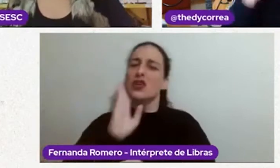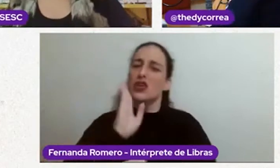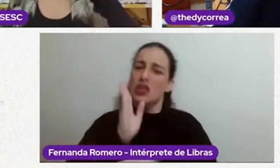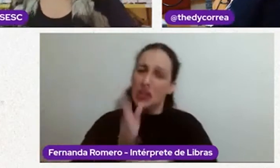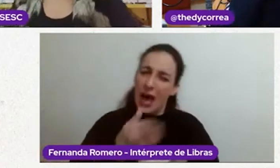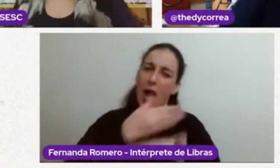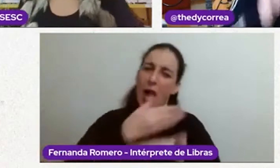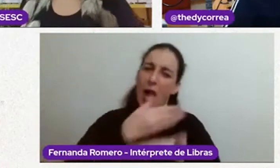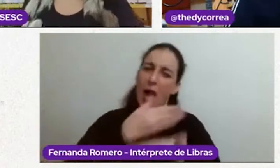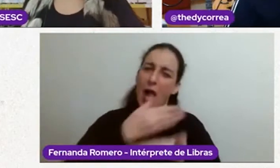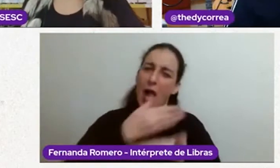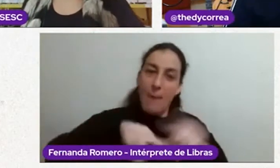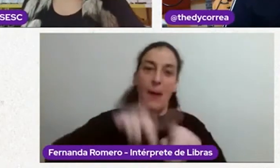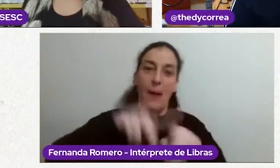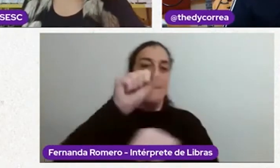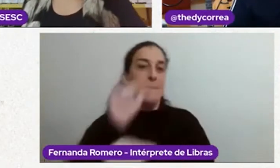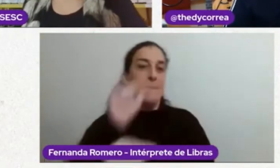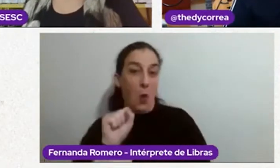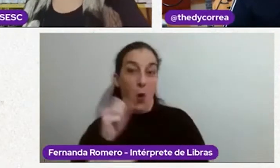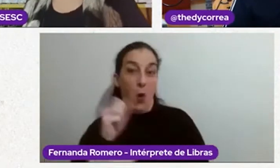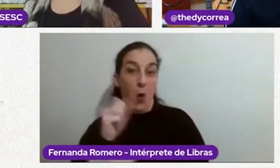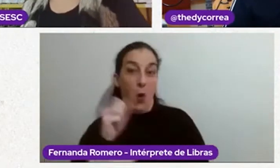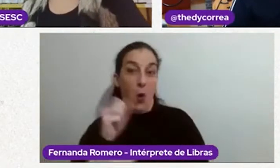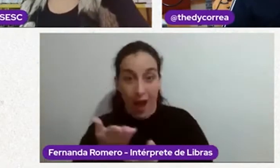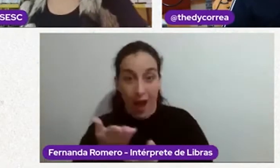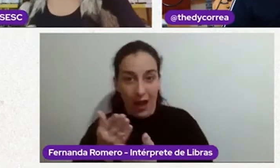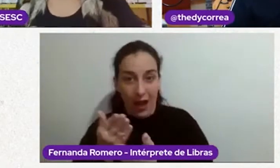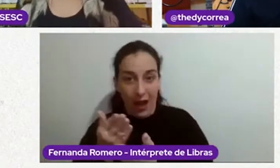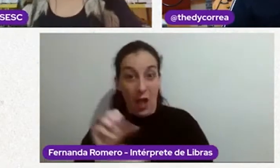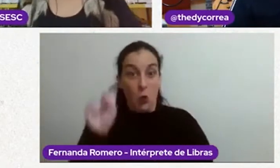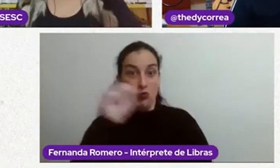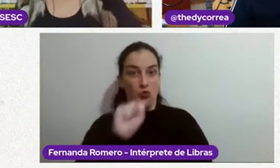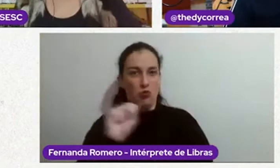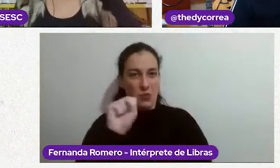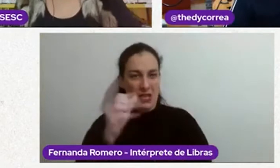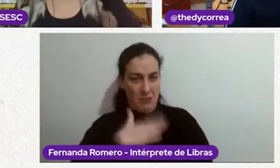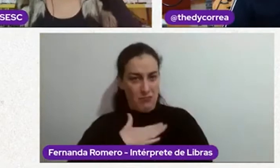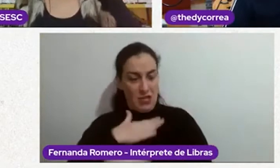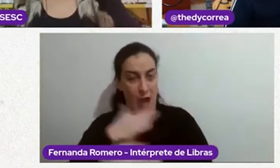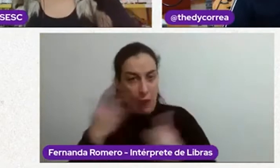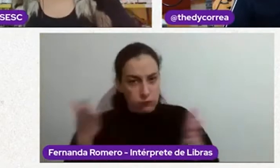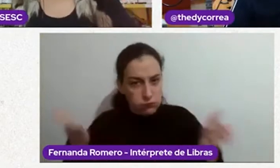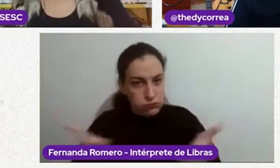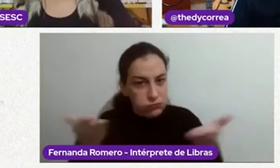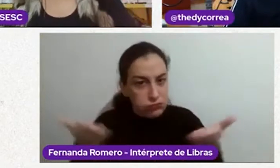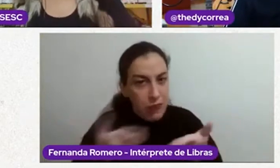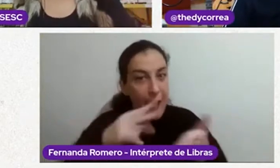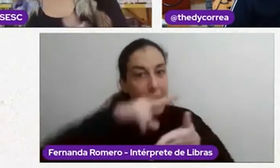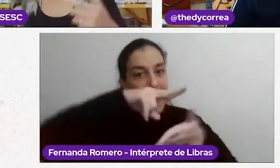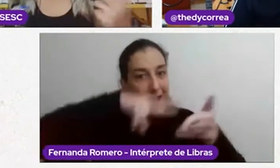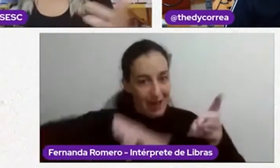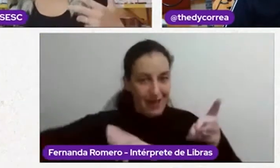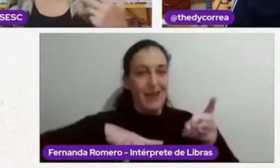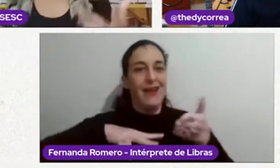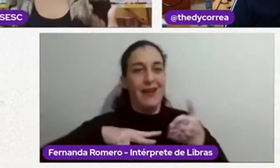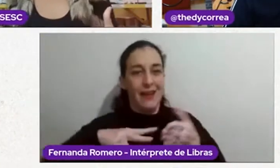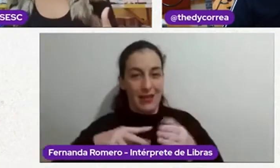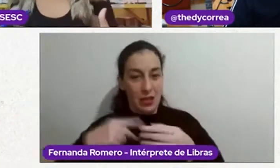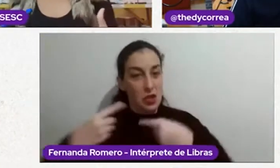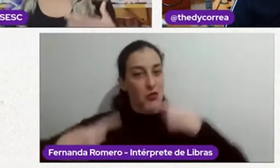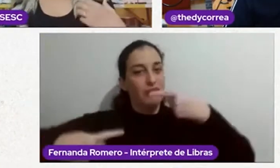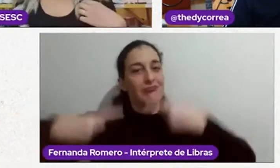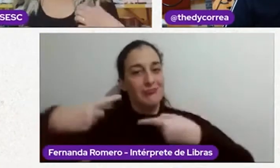primeiro volume, mas agora a minha sobrinha está me estimulando para a gente fazer essa leitura. E poder discutir